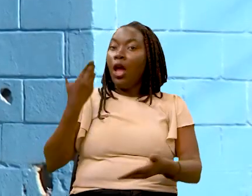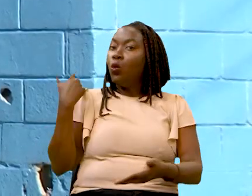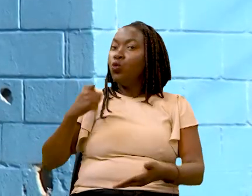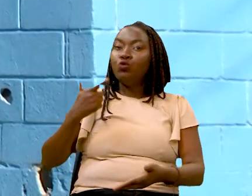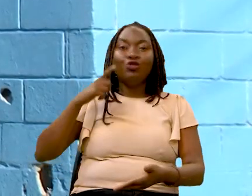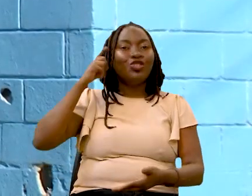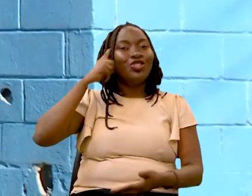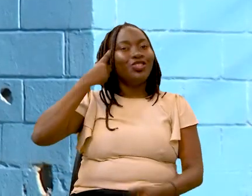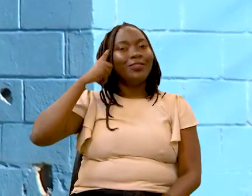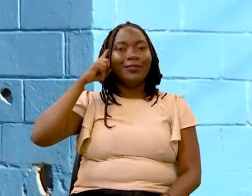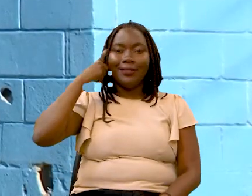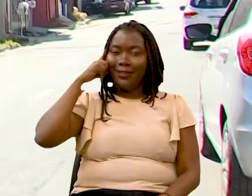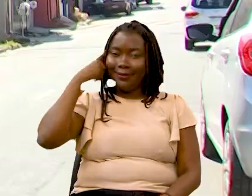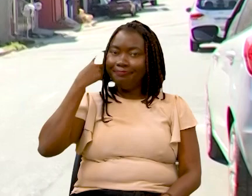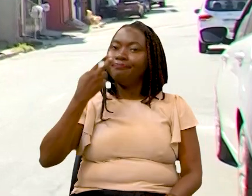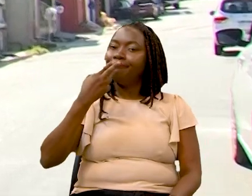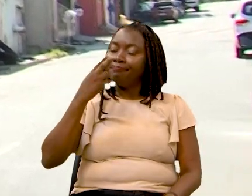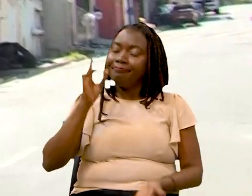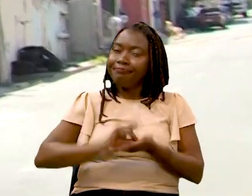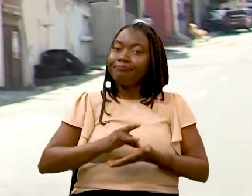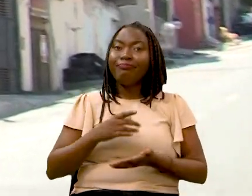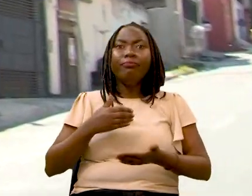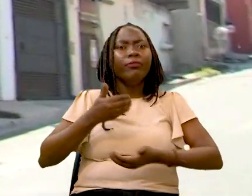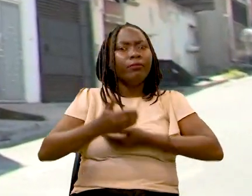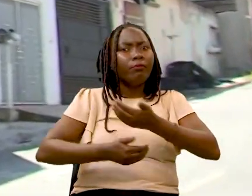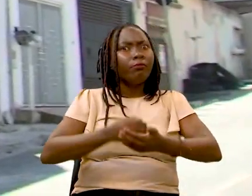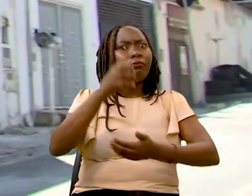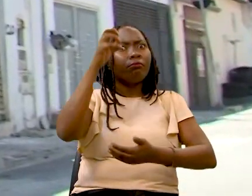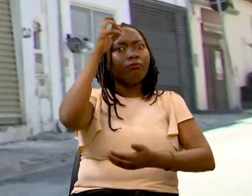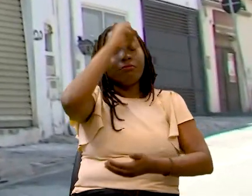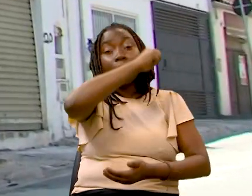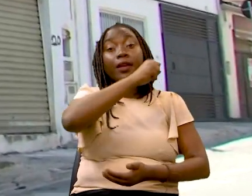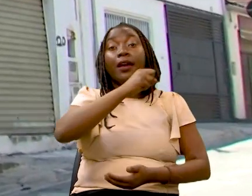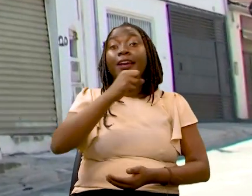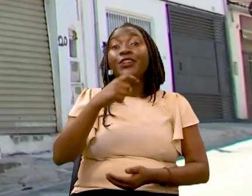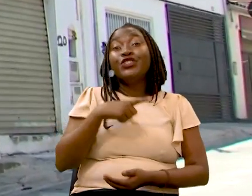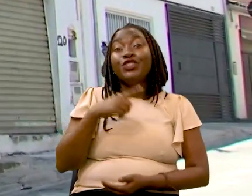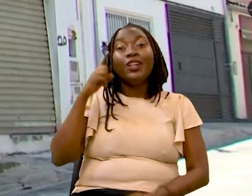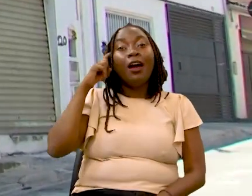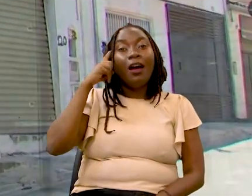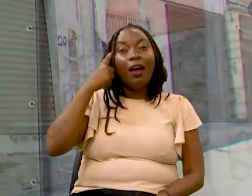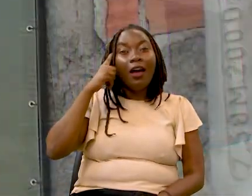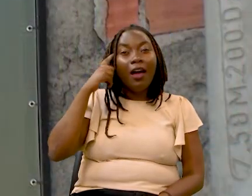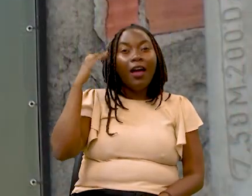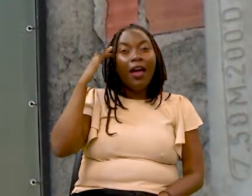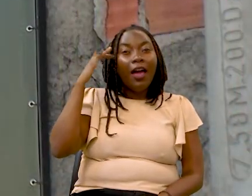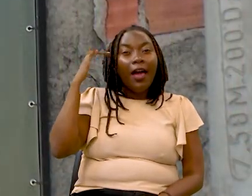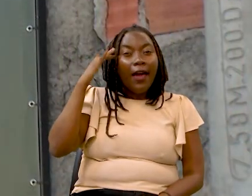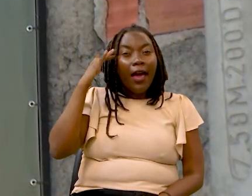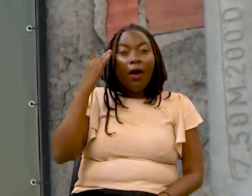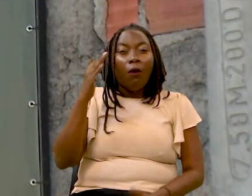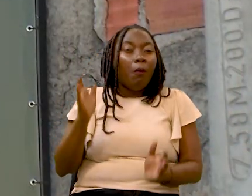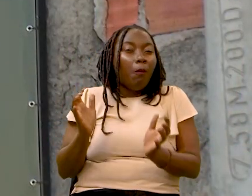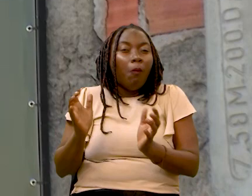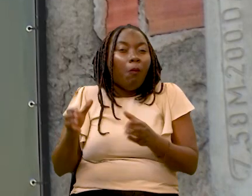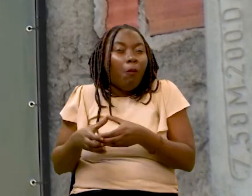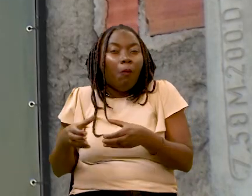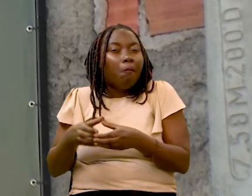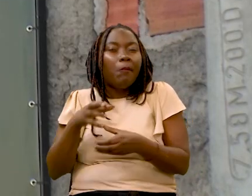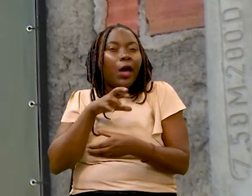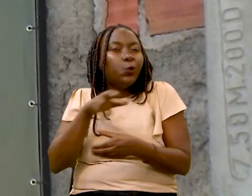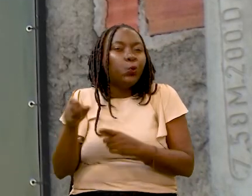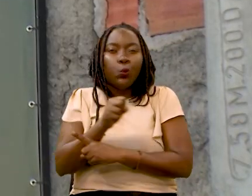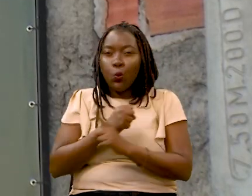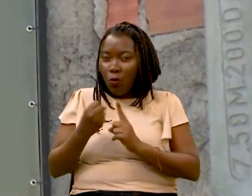isso agora, né? Eu não tinha essa consciência, na realidade. Eu fui tendo no processo. Você tinha uma consciência de comunidade, mas